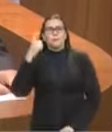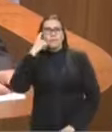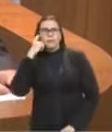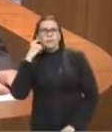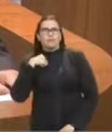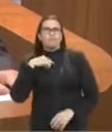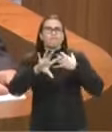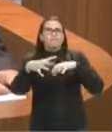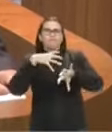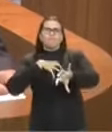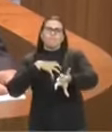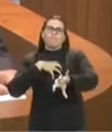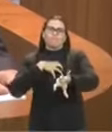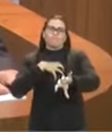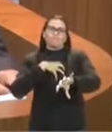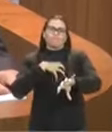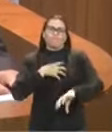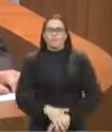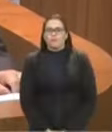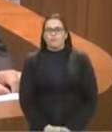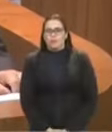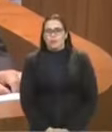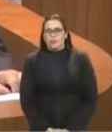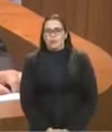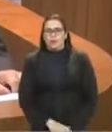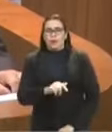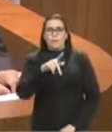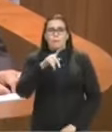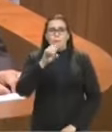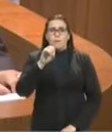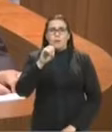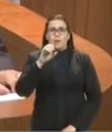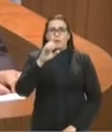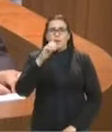colocando na situação de cada cidadão. Poção de Pedra, que é uma cidade que